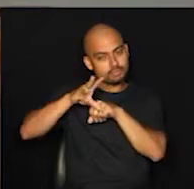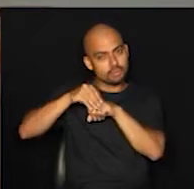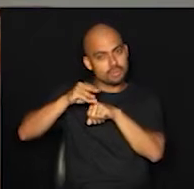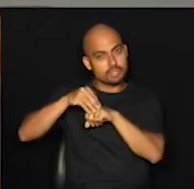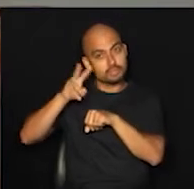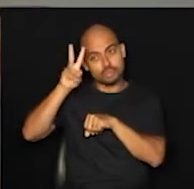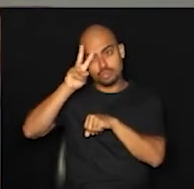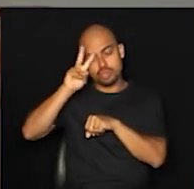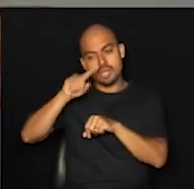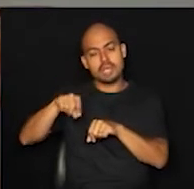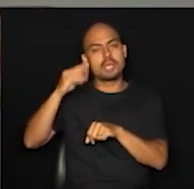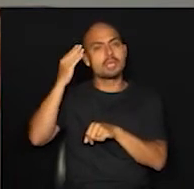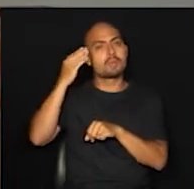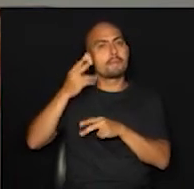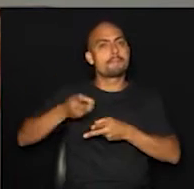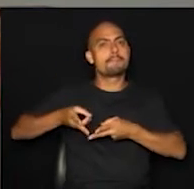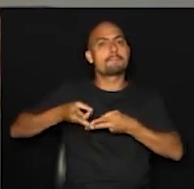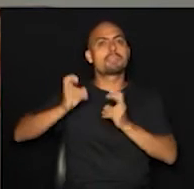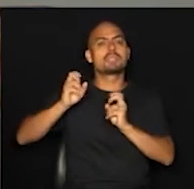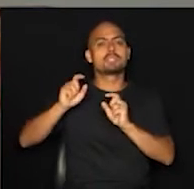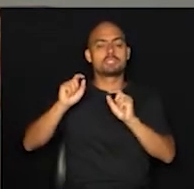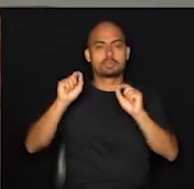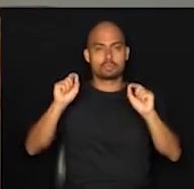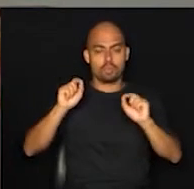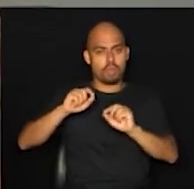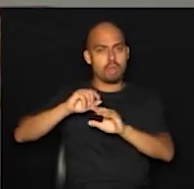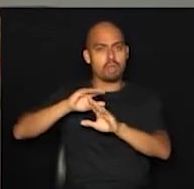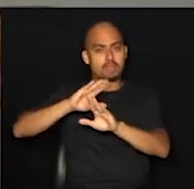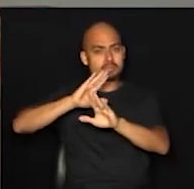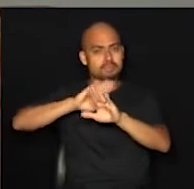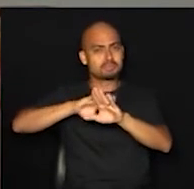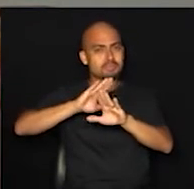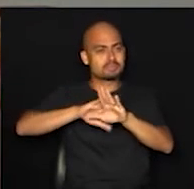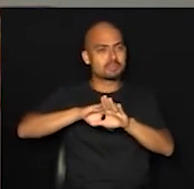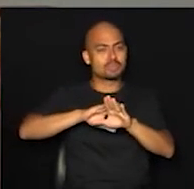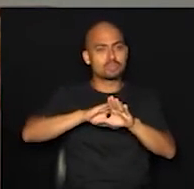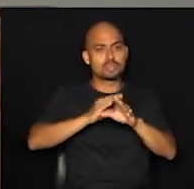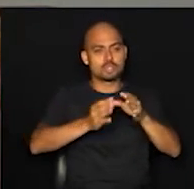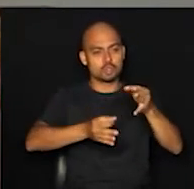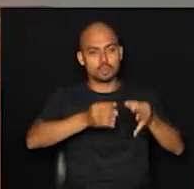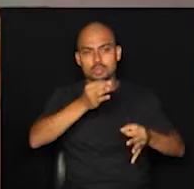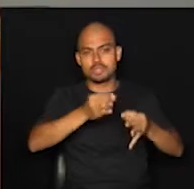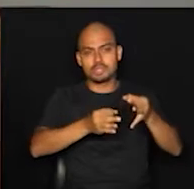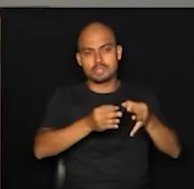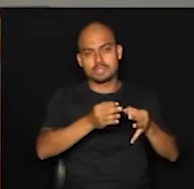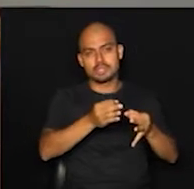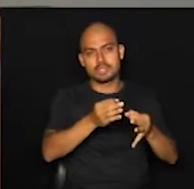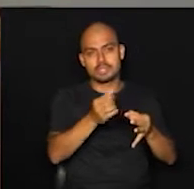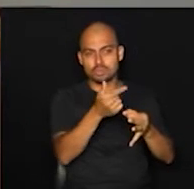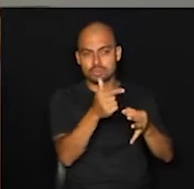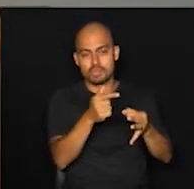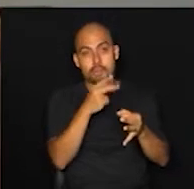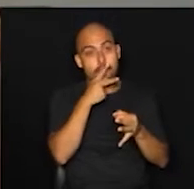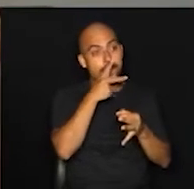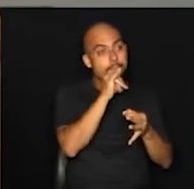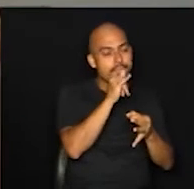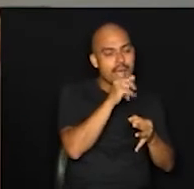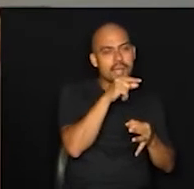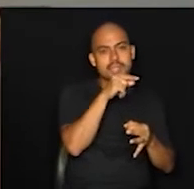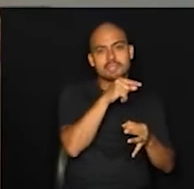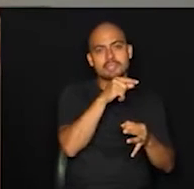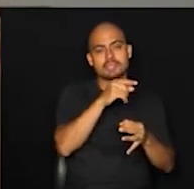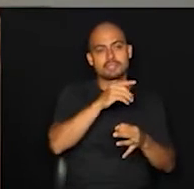sempre entendi, eu sempre percebi que havia um pouco de justiça histórica para o pai de Dona Isabel, Dom